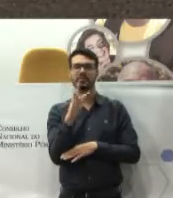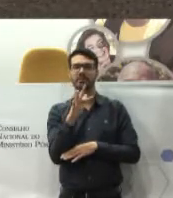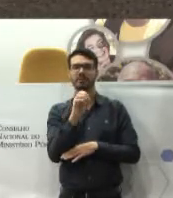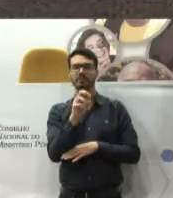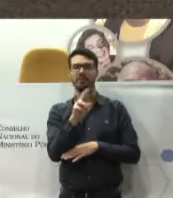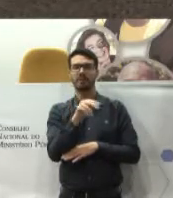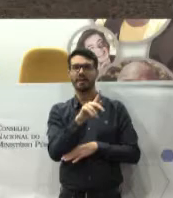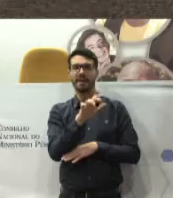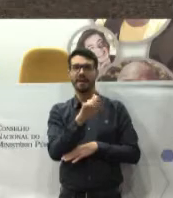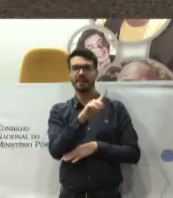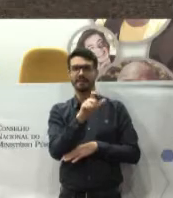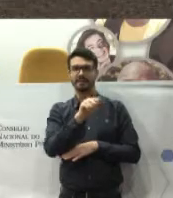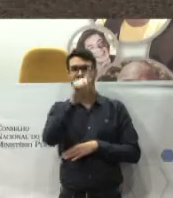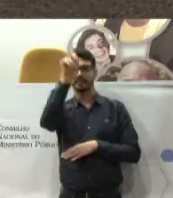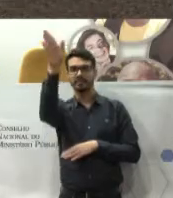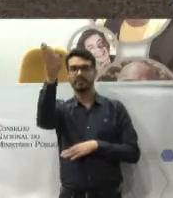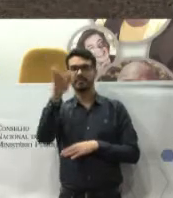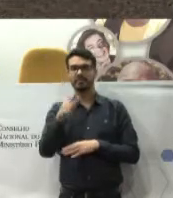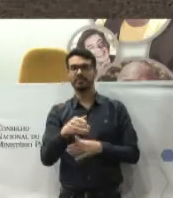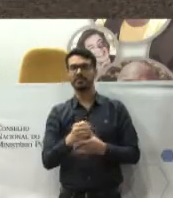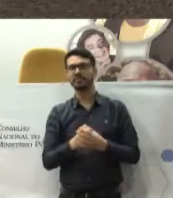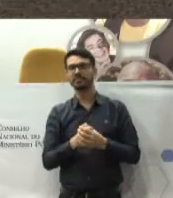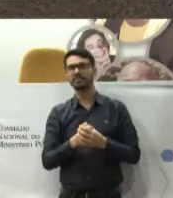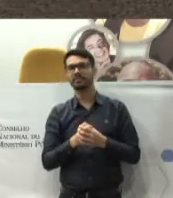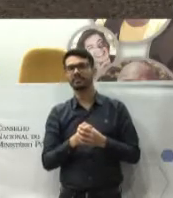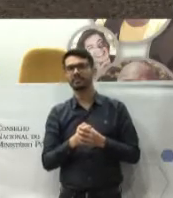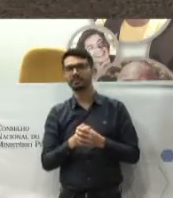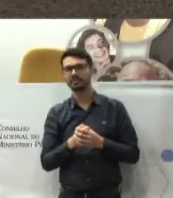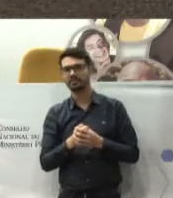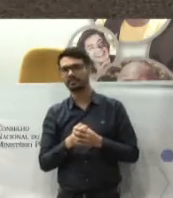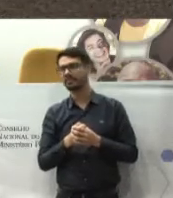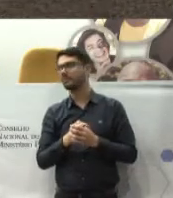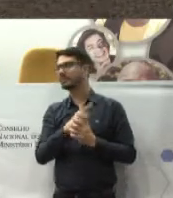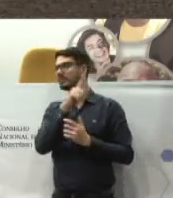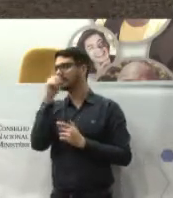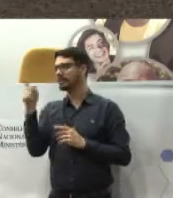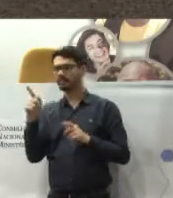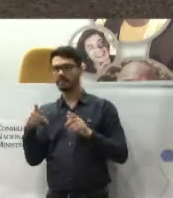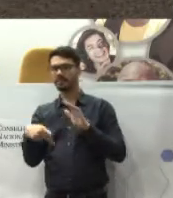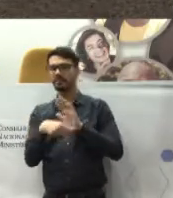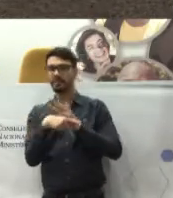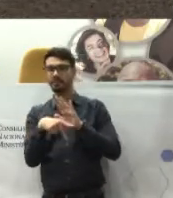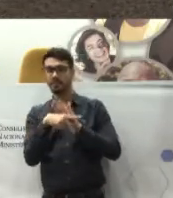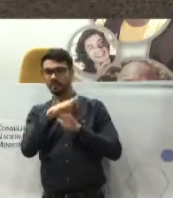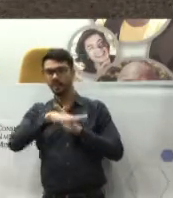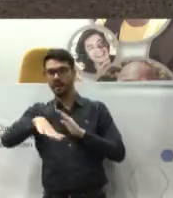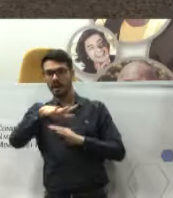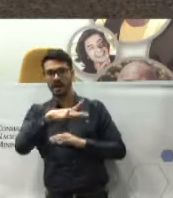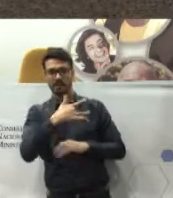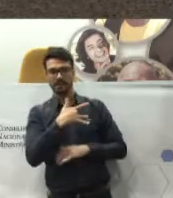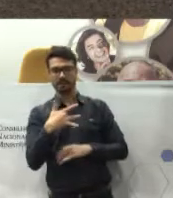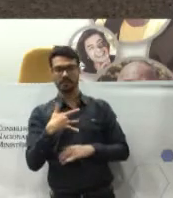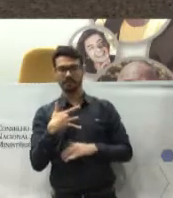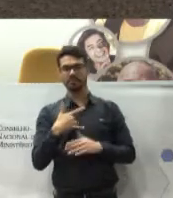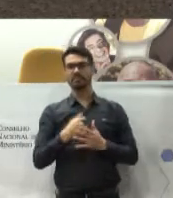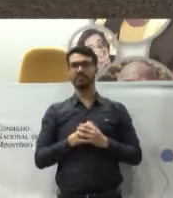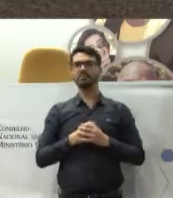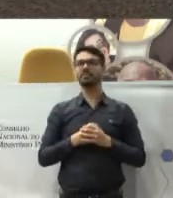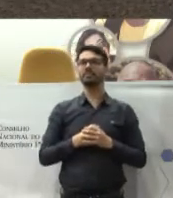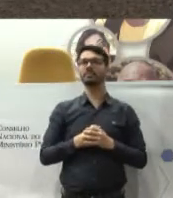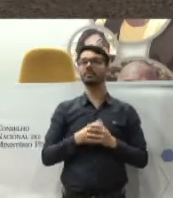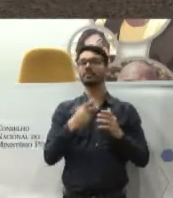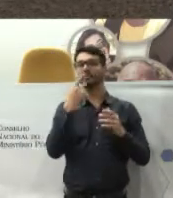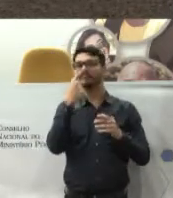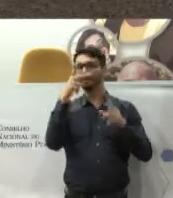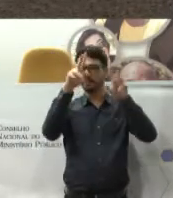proposta de falar sobre demandas estruturais e direito à saúde, demandas estruturais especificamente na área de saúde pública. Falar de